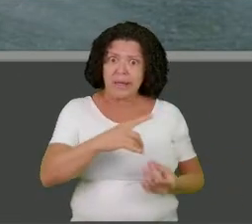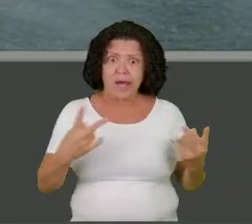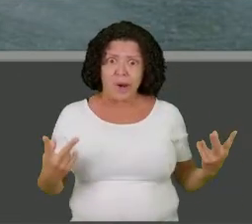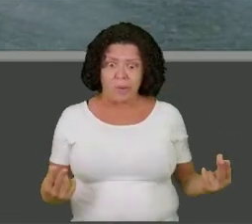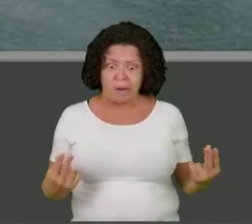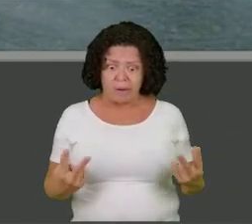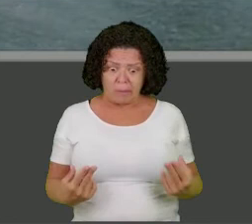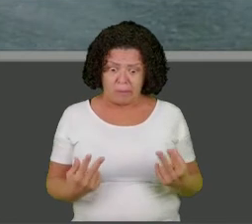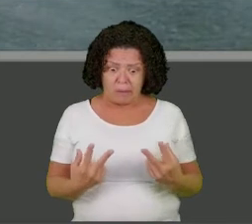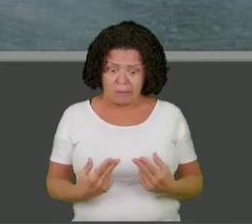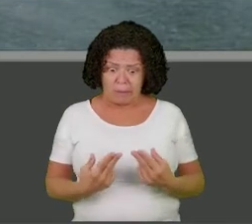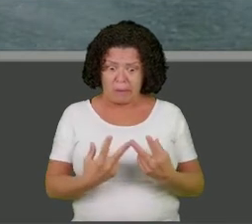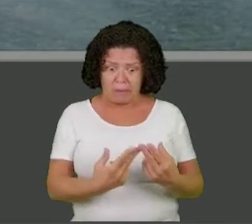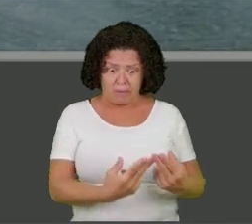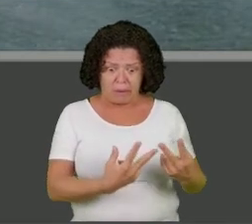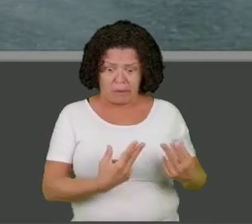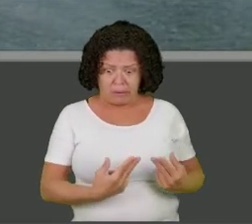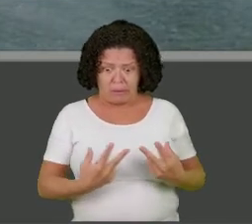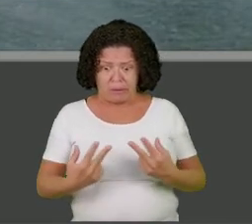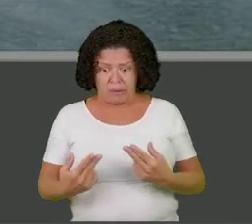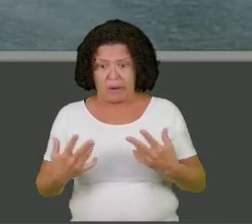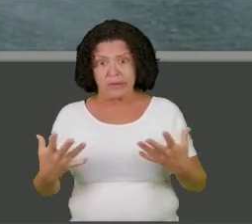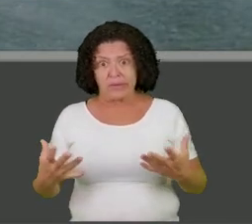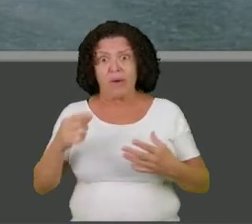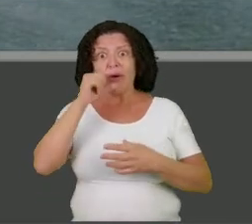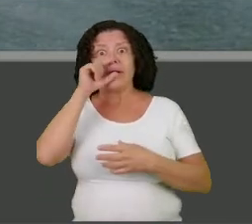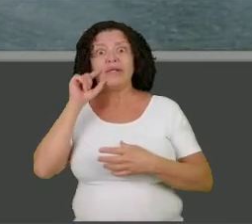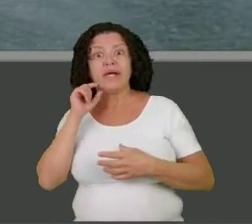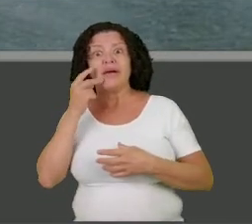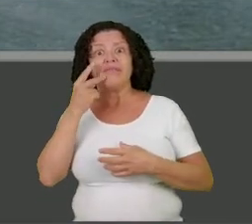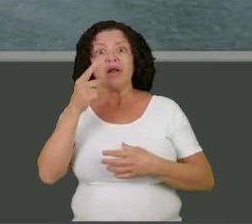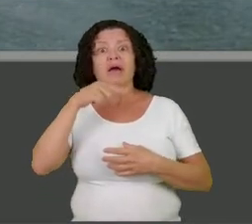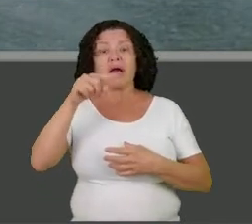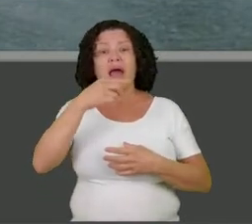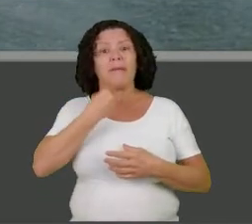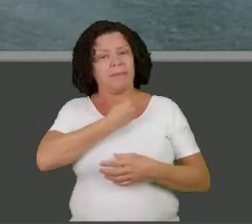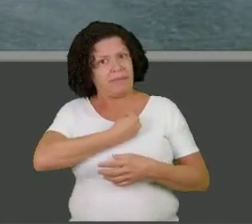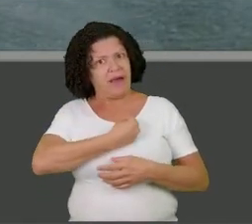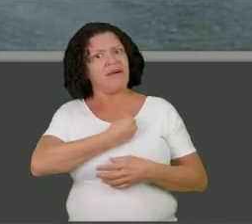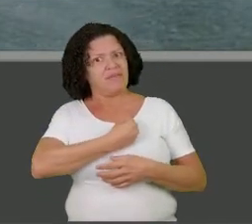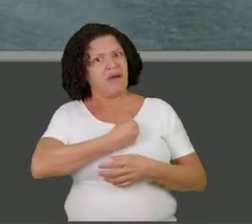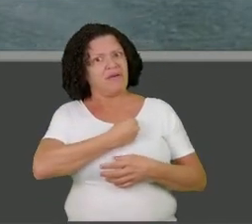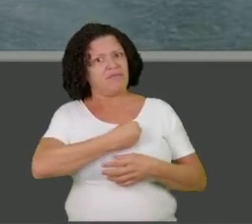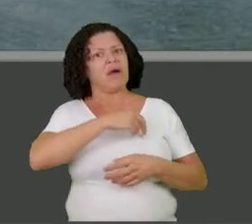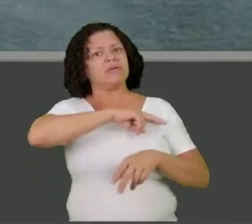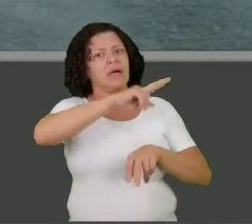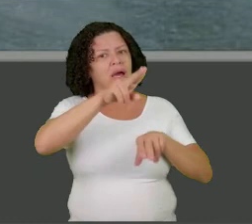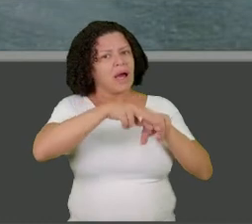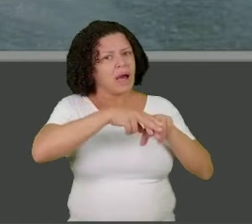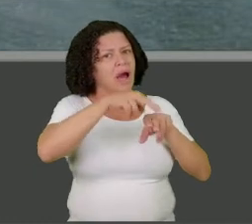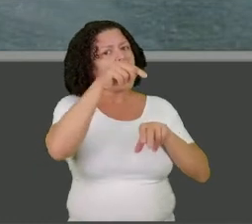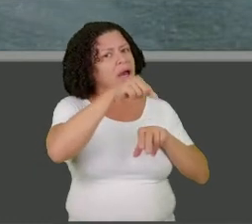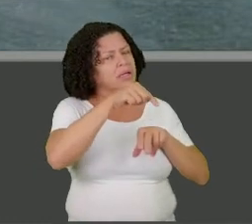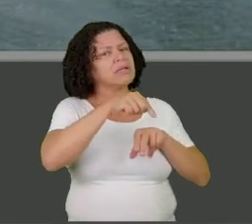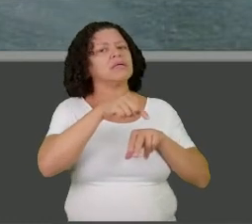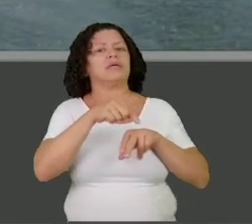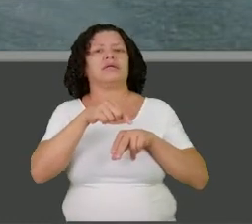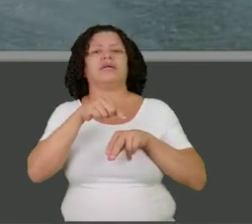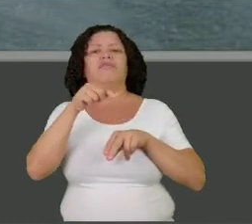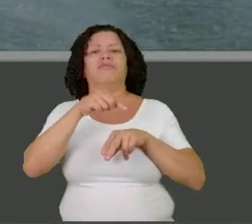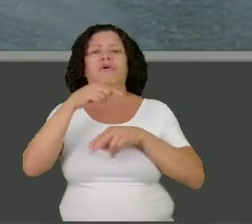afinizados espíritos com essa mesma qualidade, né? E o André Luiz, pela sua